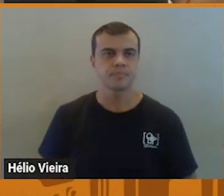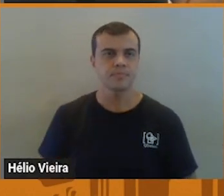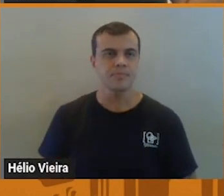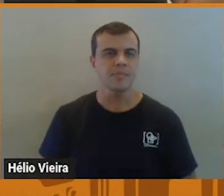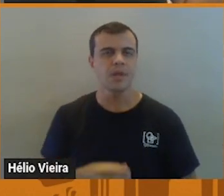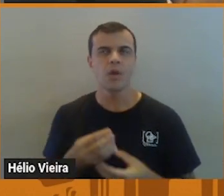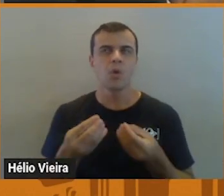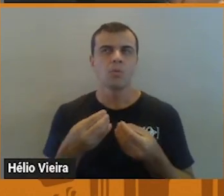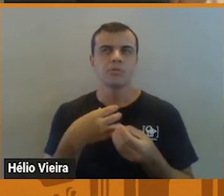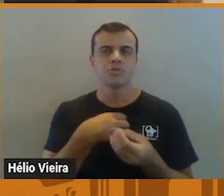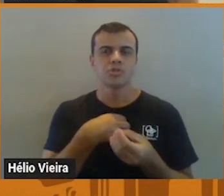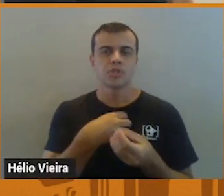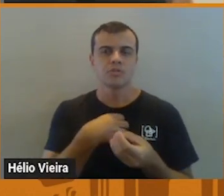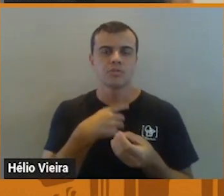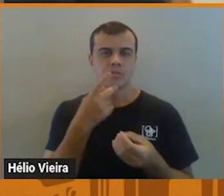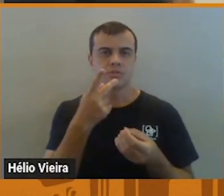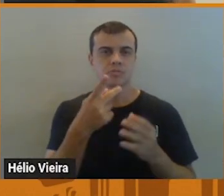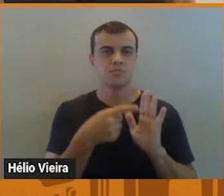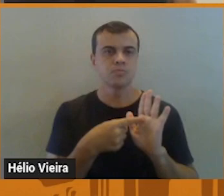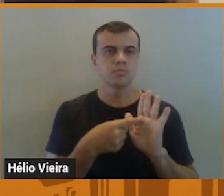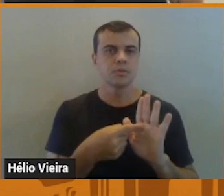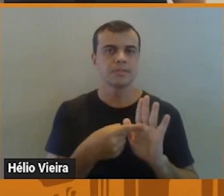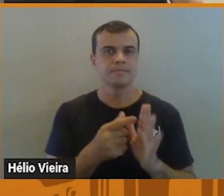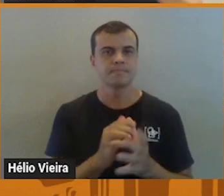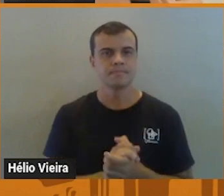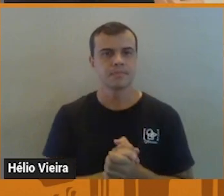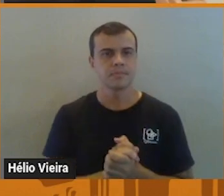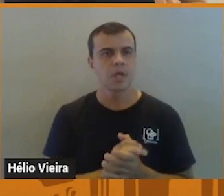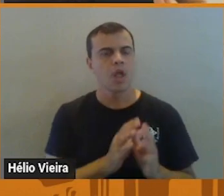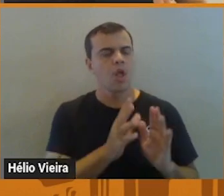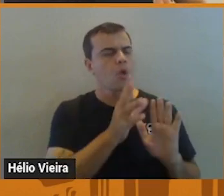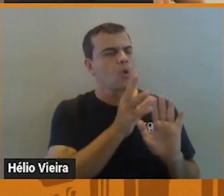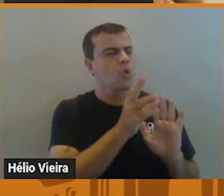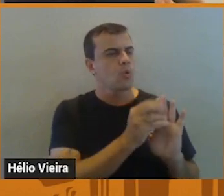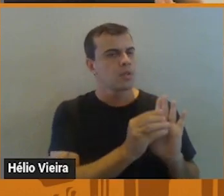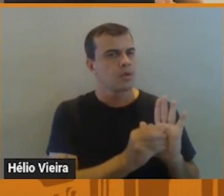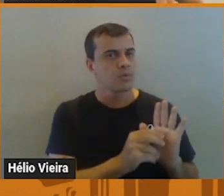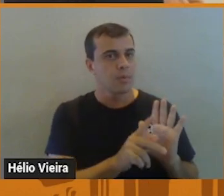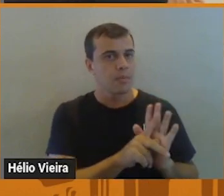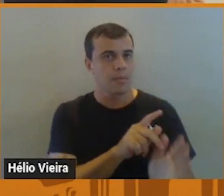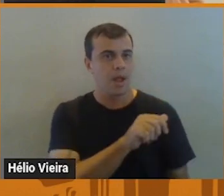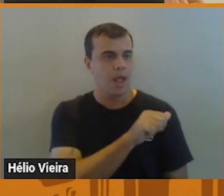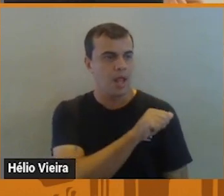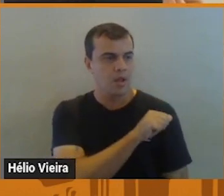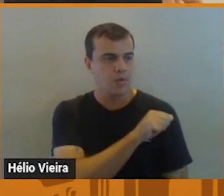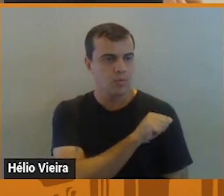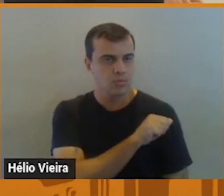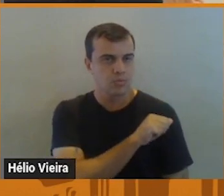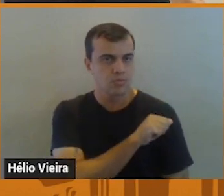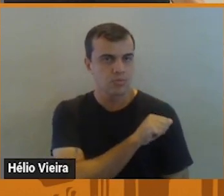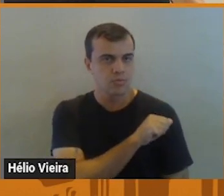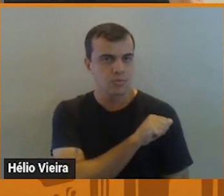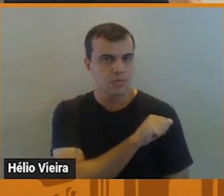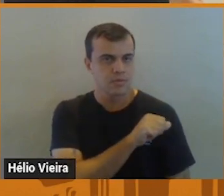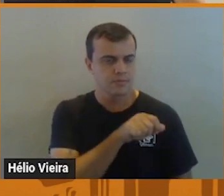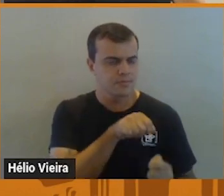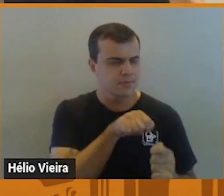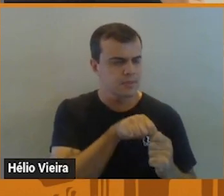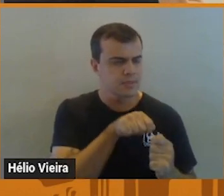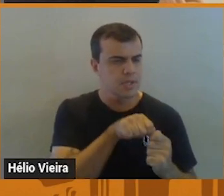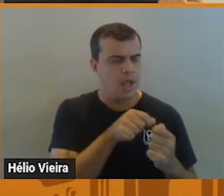uma forma de trazer conteúdo para o aluno fazer